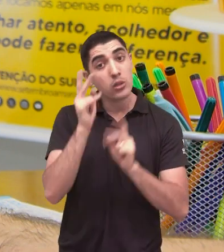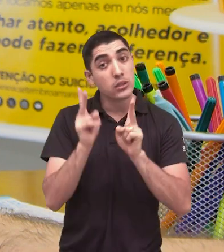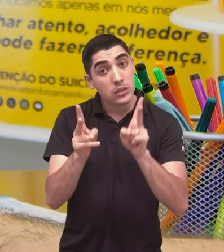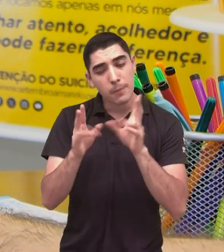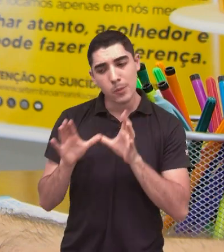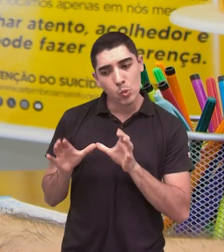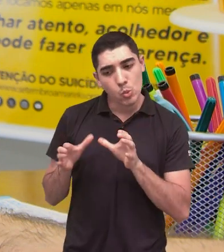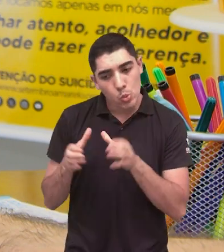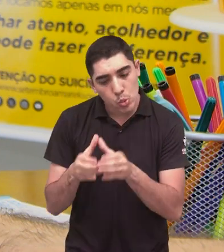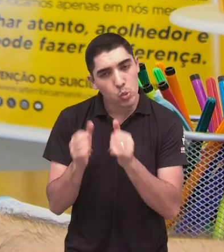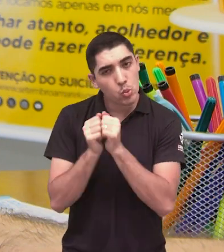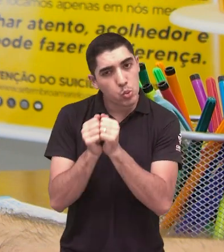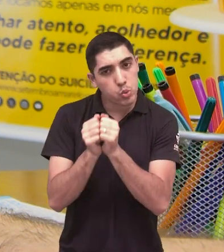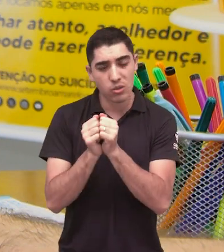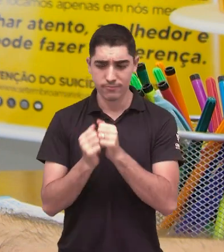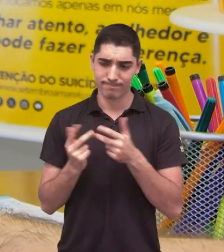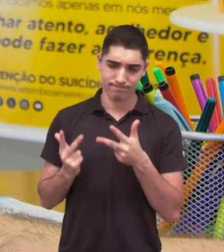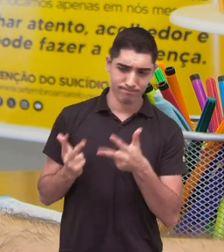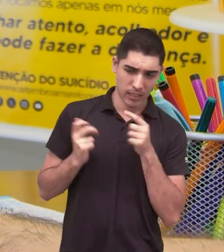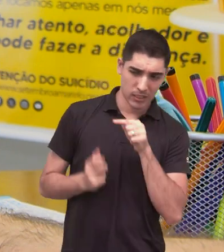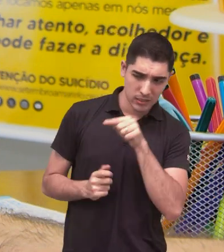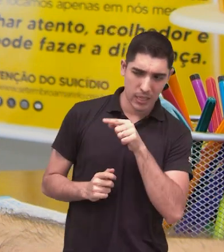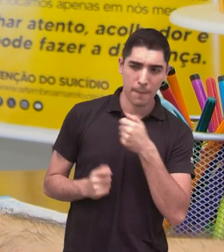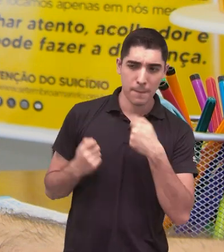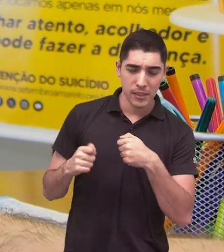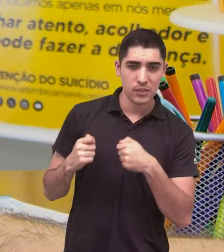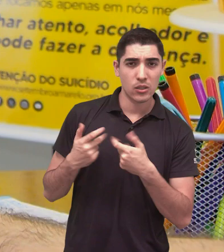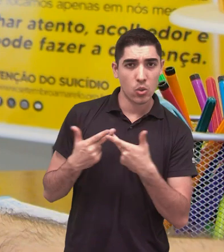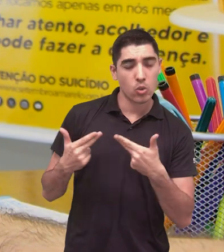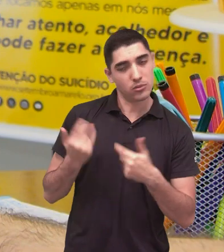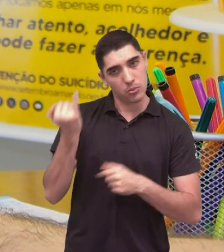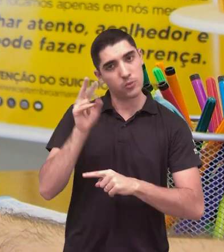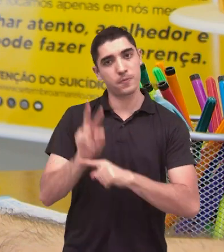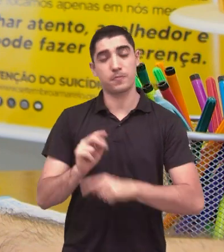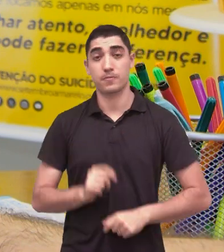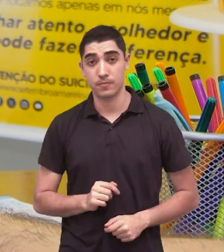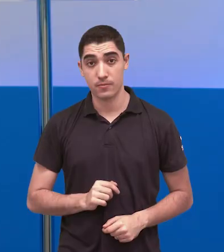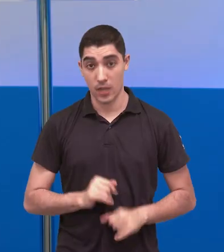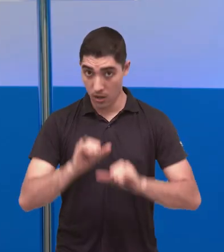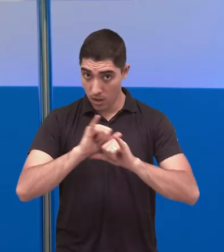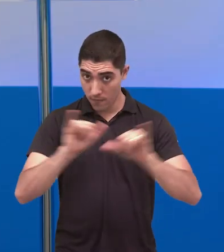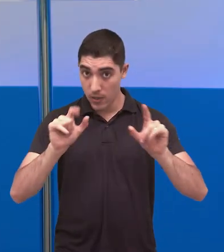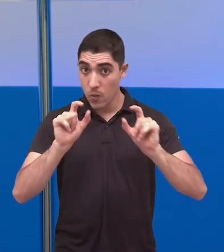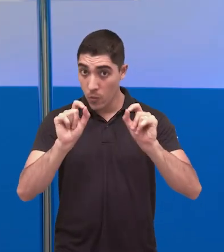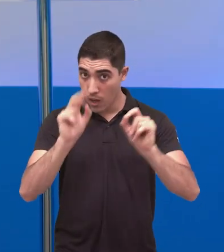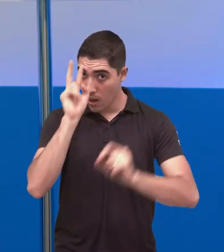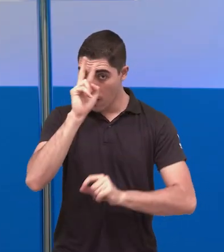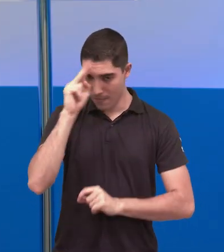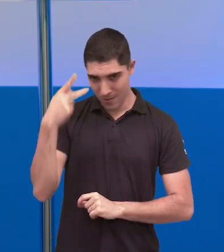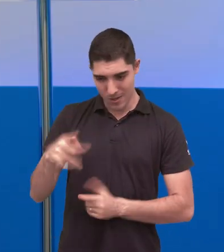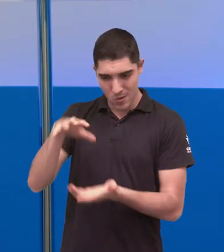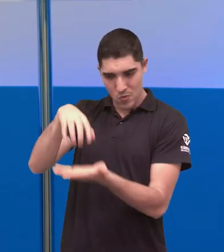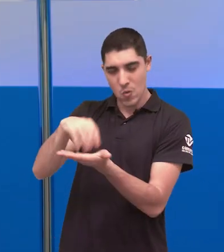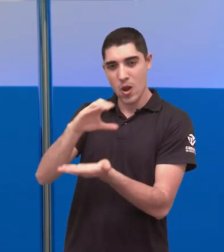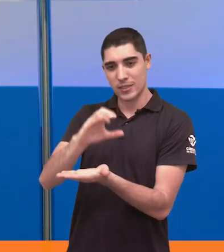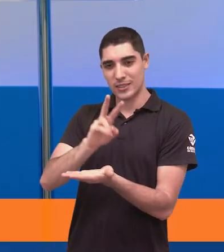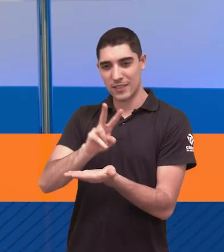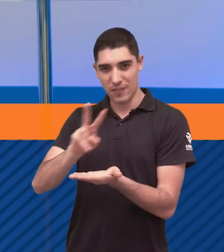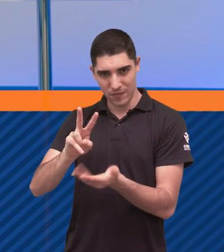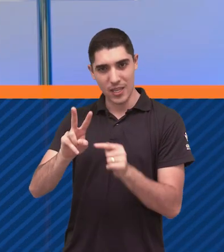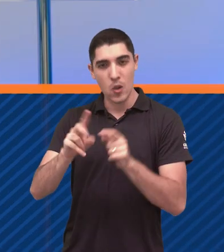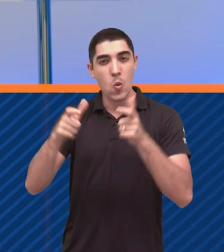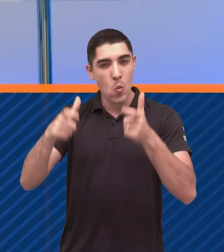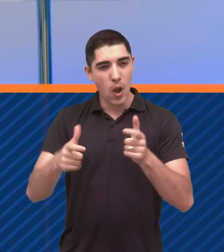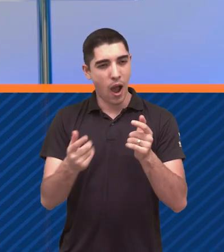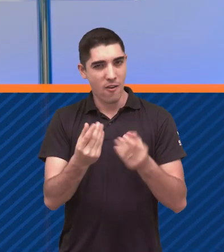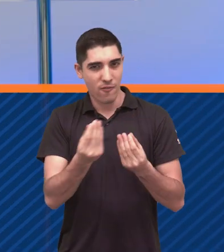e atento, né, a quem está ao lado é saudável. Lembrando que o atendimento no CVV, o Centro